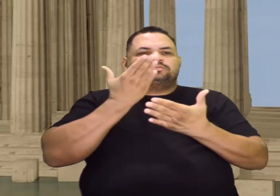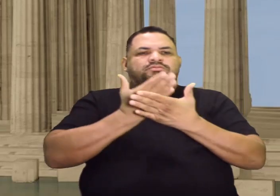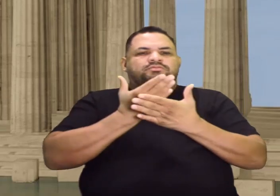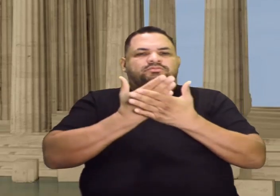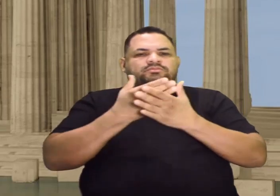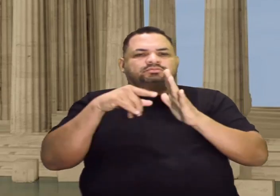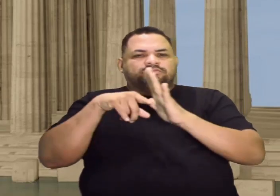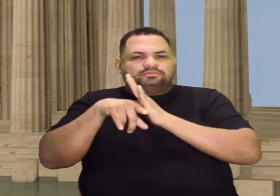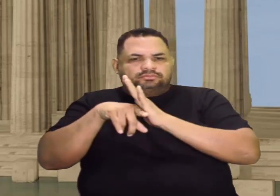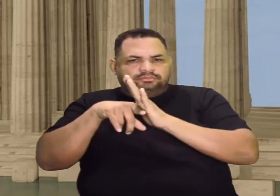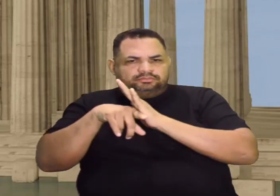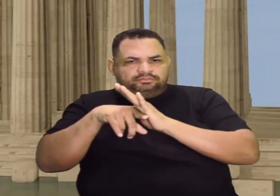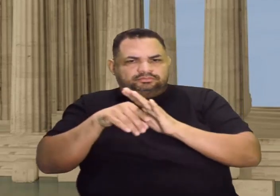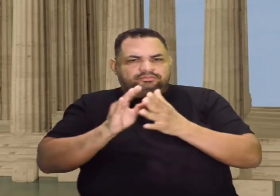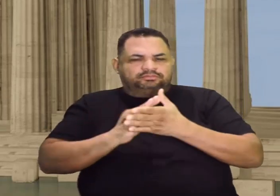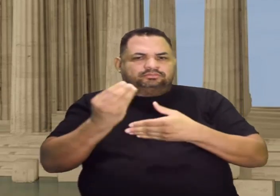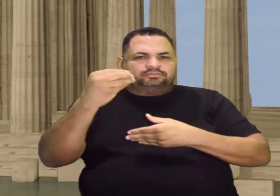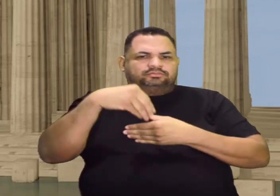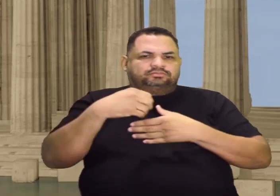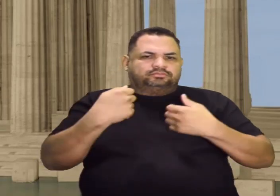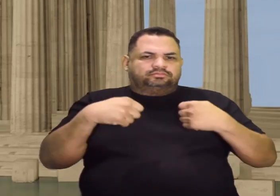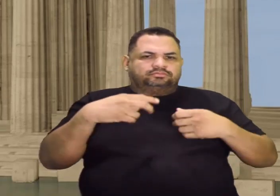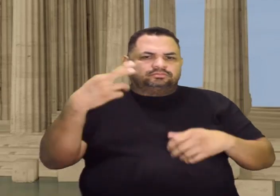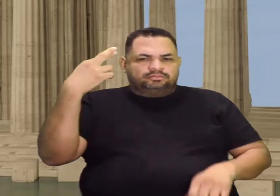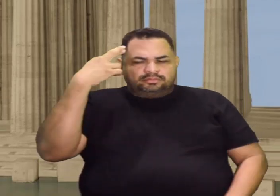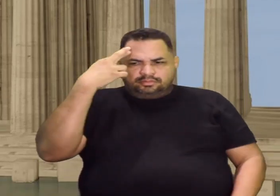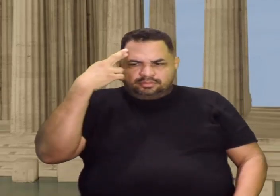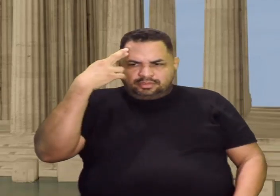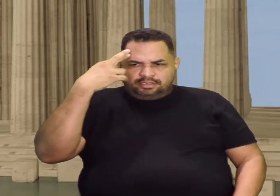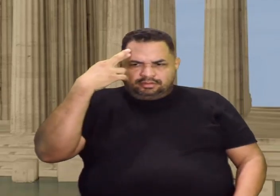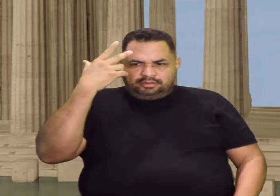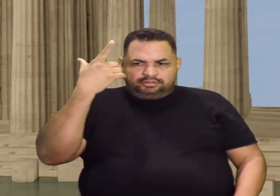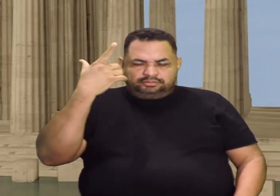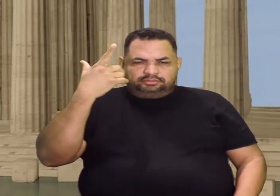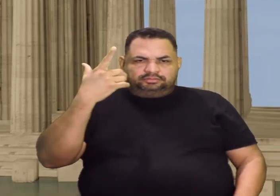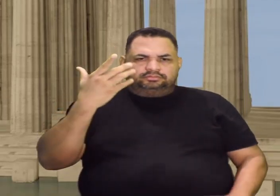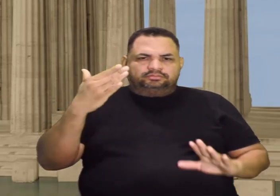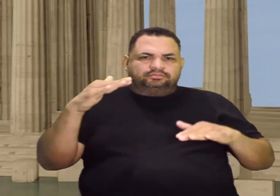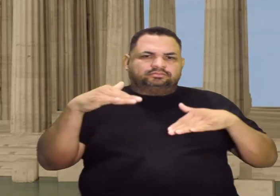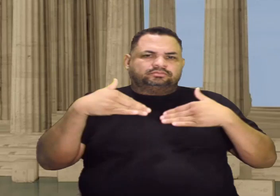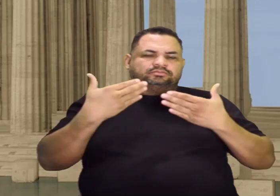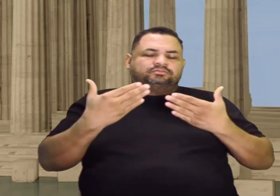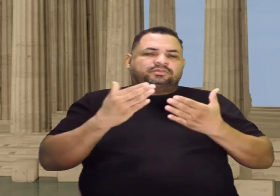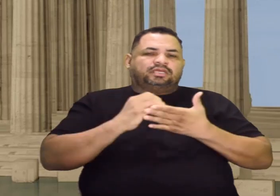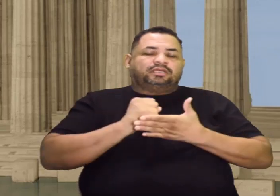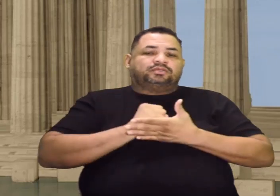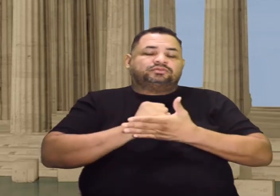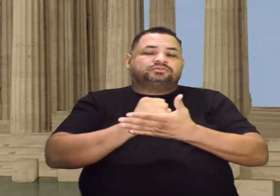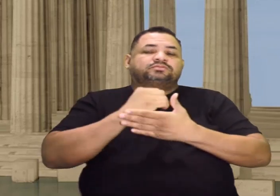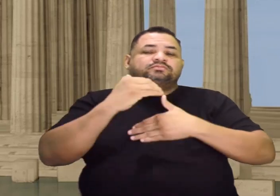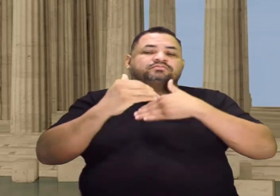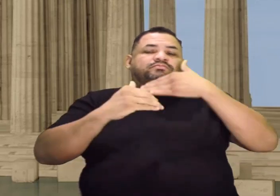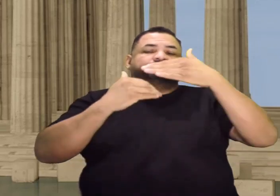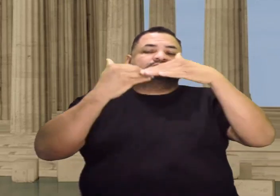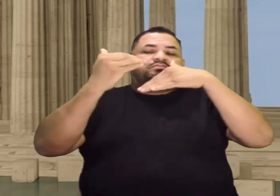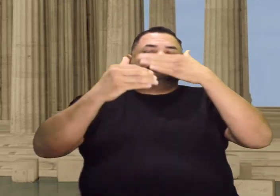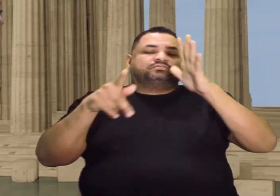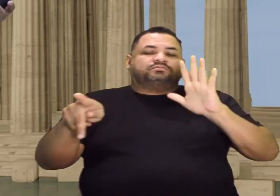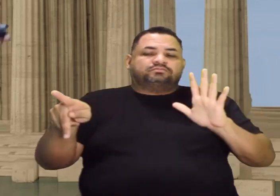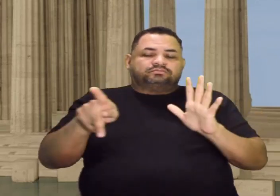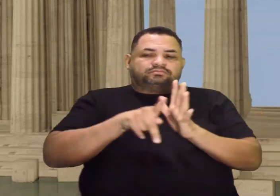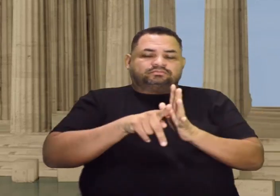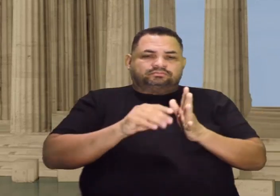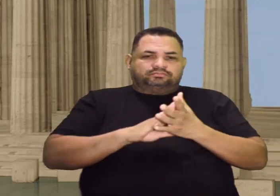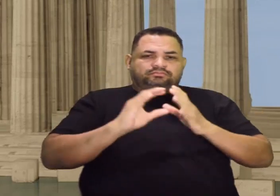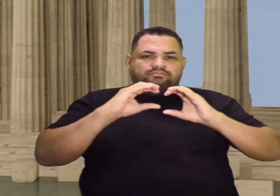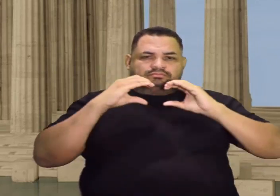de analisar, nessa perspectiva, refletir sobre as coisas, vai contribuir para o seu próprio desenvolvimento. Aí